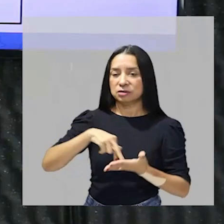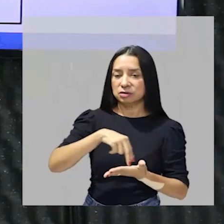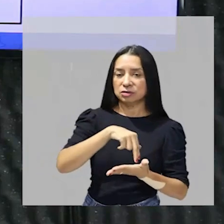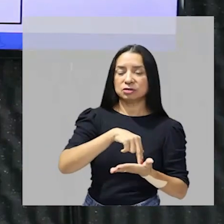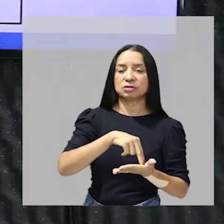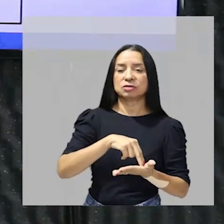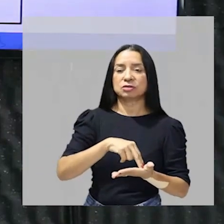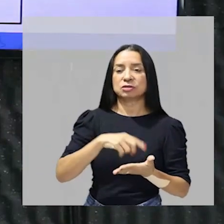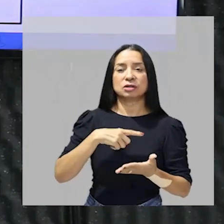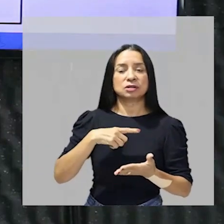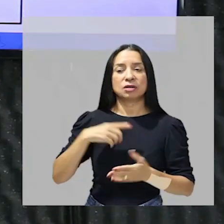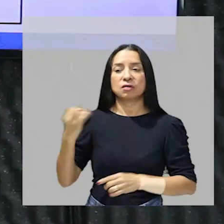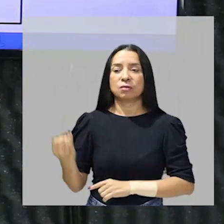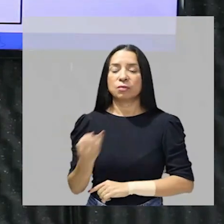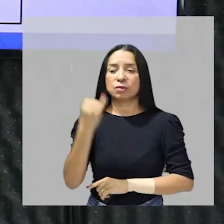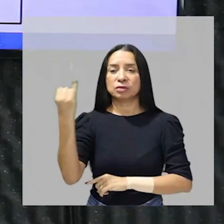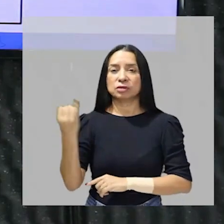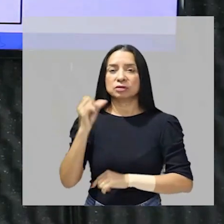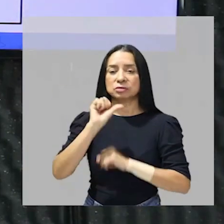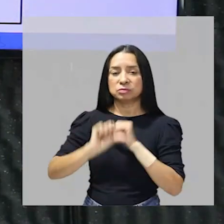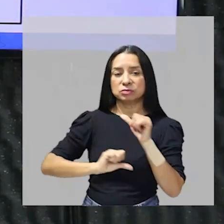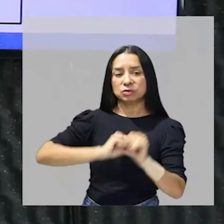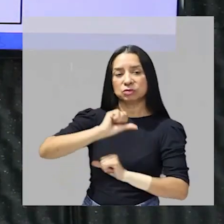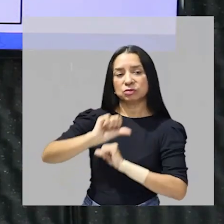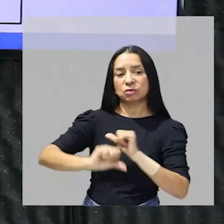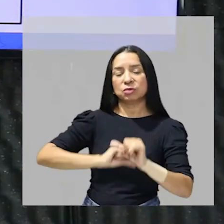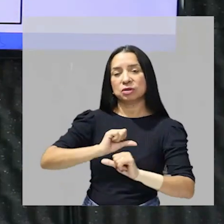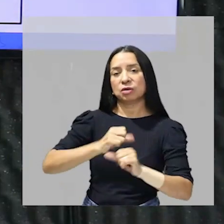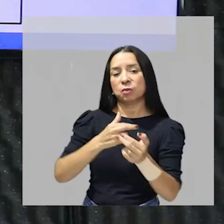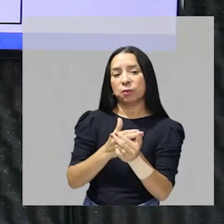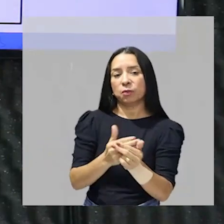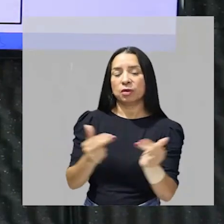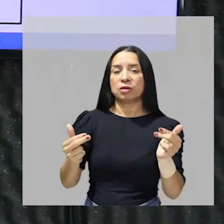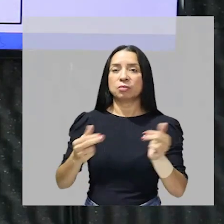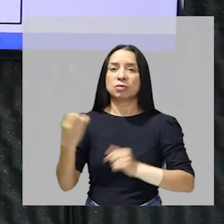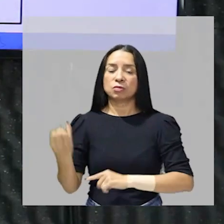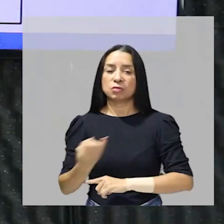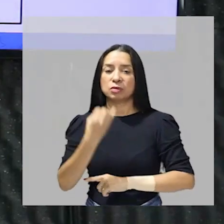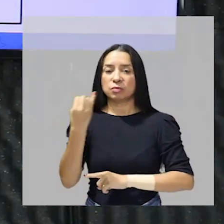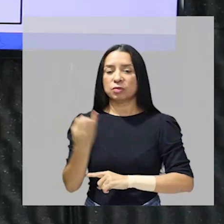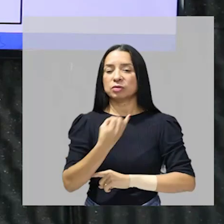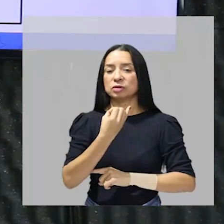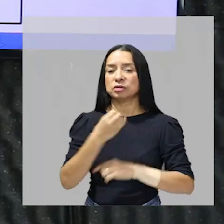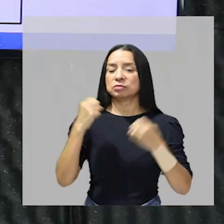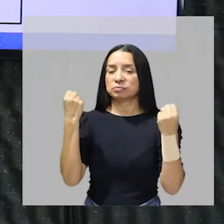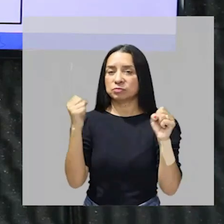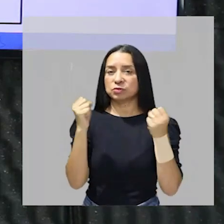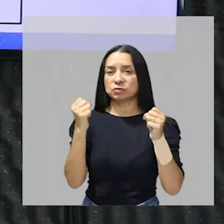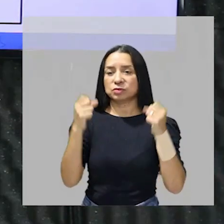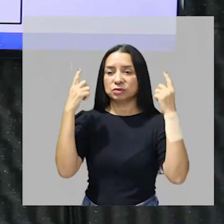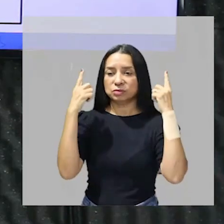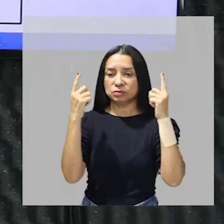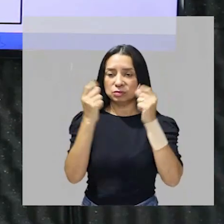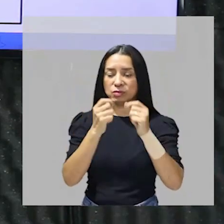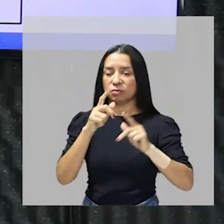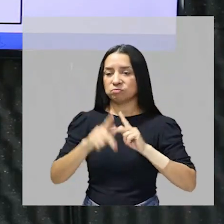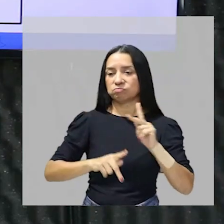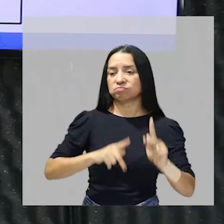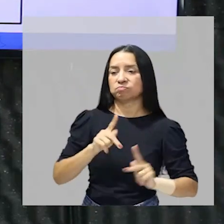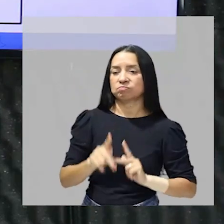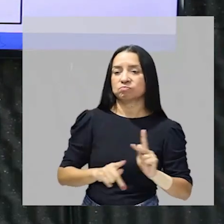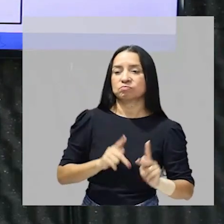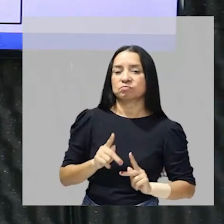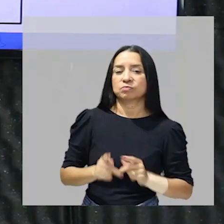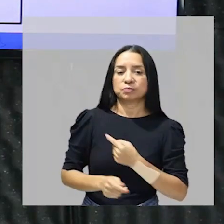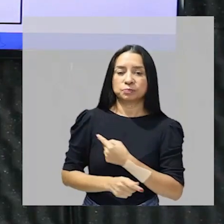elemento fundamental para a educação física dos gregos. De fato, os mesmos a conceberam como uma forma de busca por